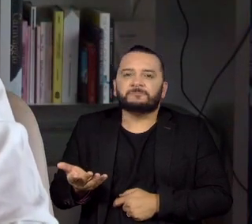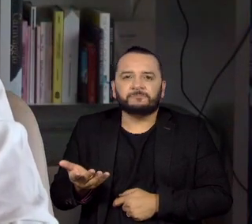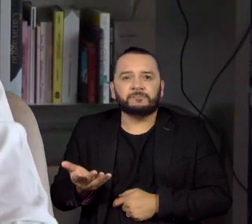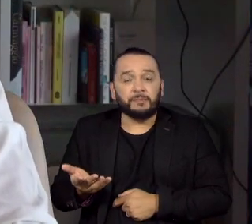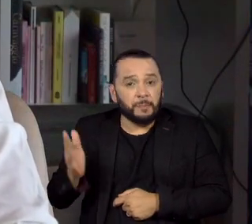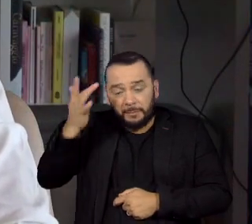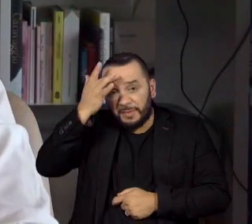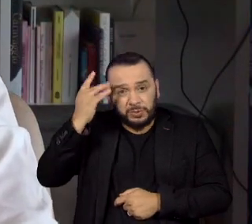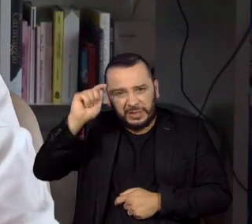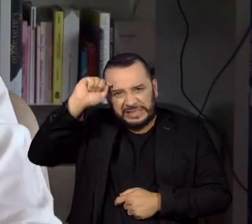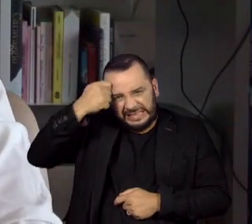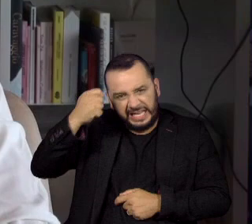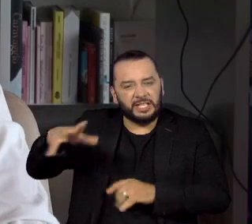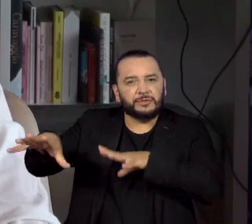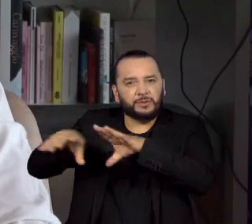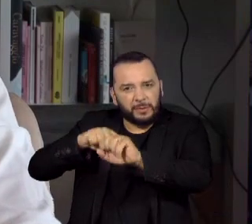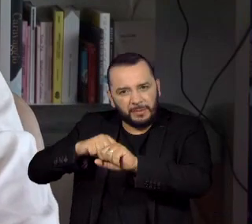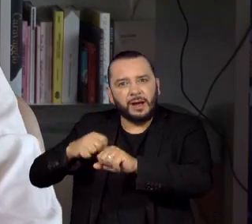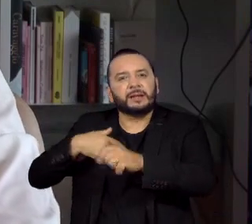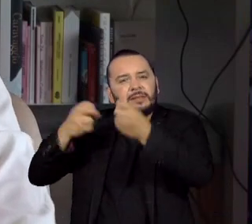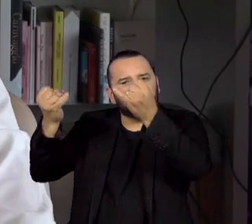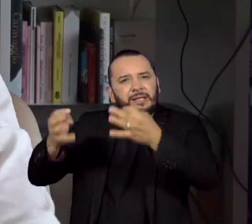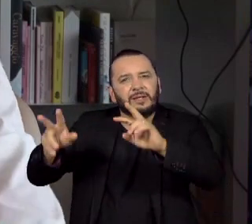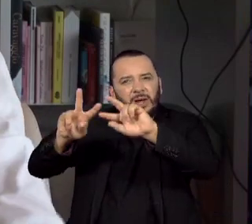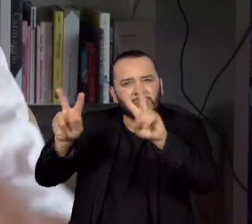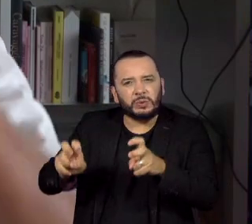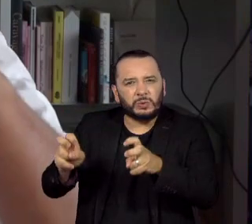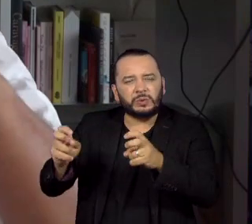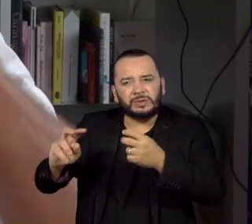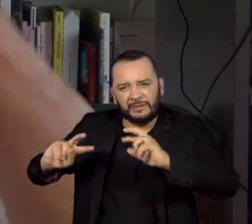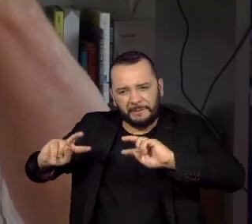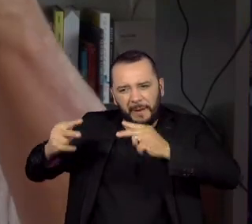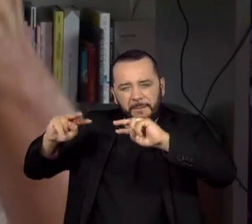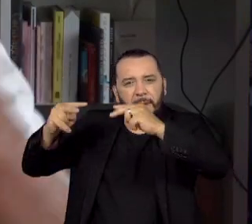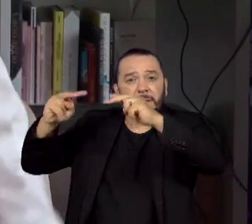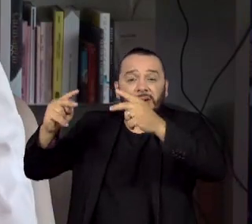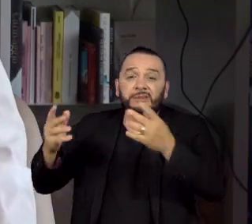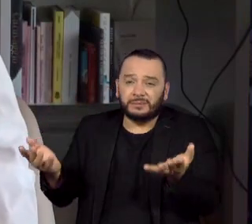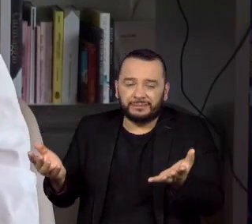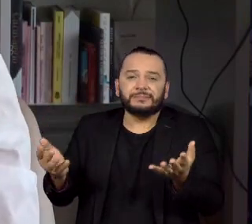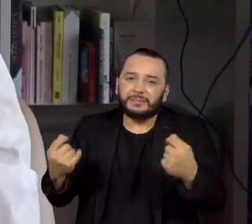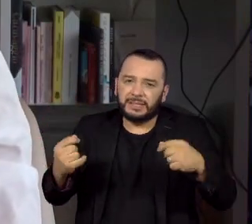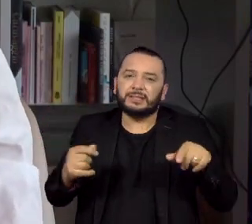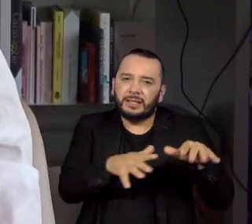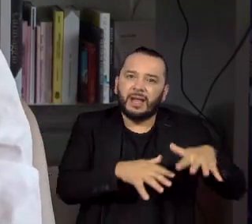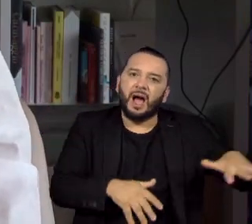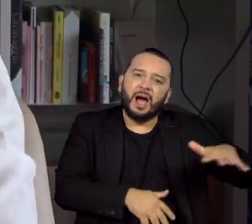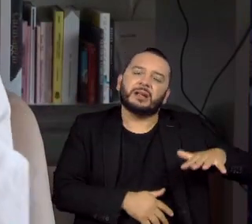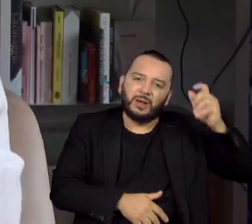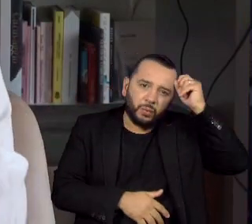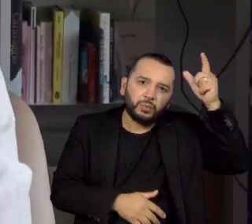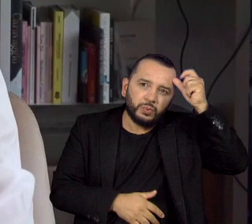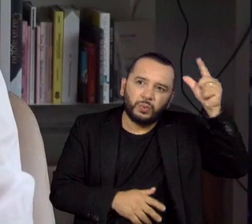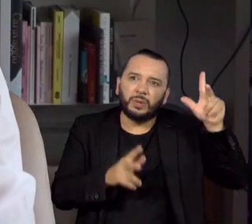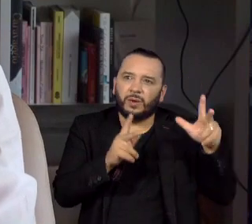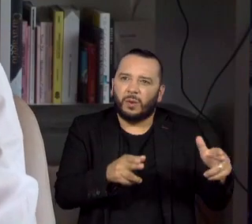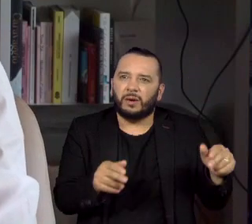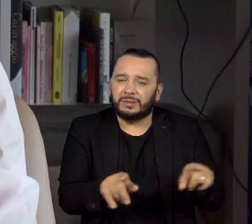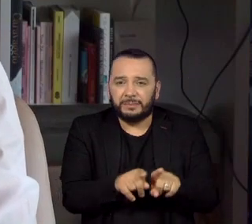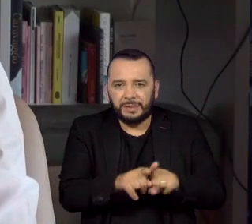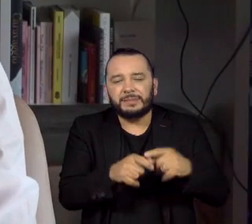pessoas negras formadas falando sobre isso, aparecendo. Acho que a gente vai ter que ter isso na cultura, por exemplo. Isso não foi só